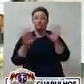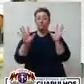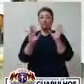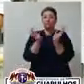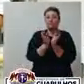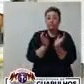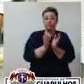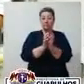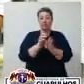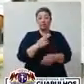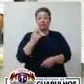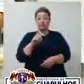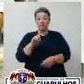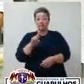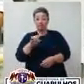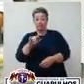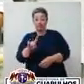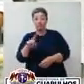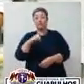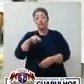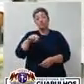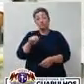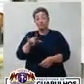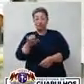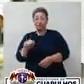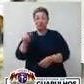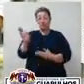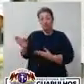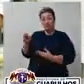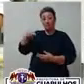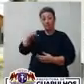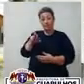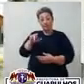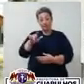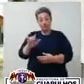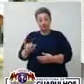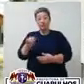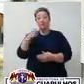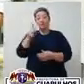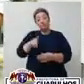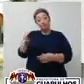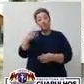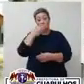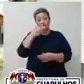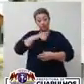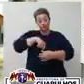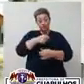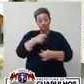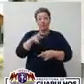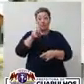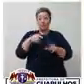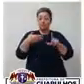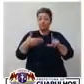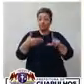Olá pessoal, eu sou o David Novaes, essa é a Maroli Pereira, professora do curso de doces e sobremesas. Estamos aqui para mais uma